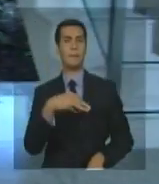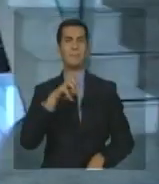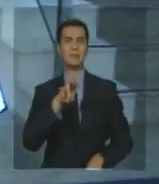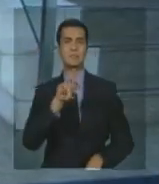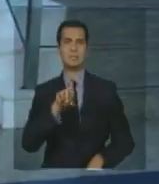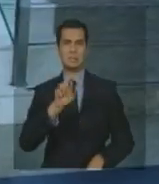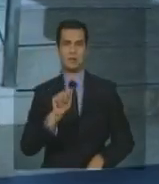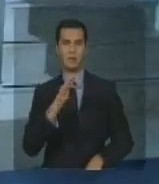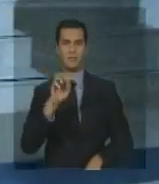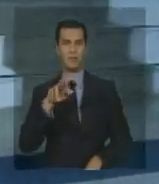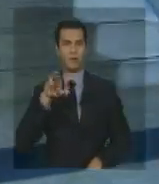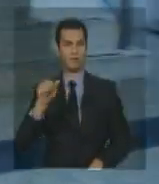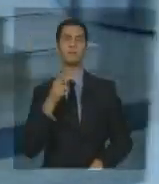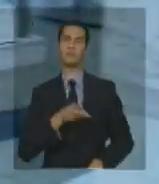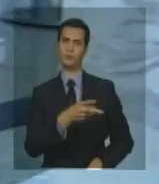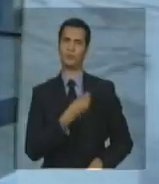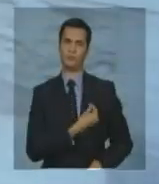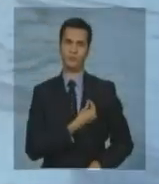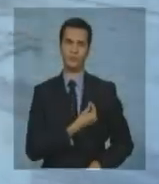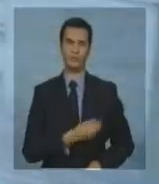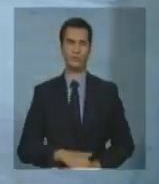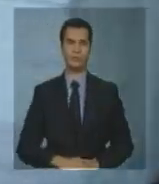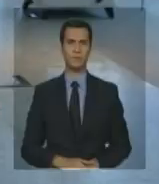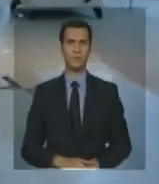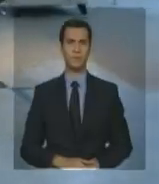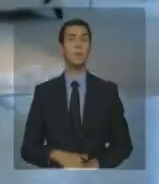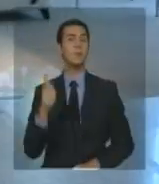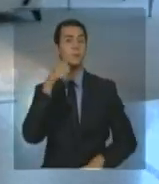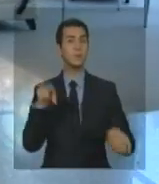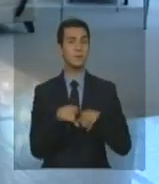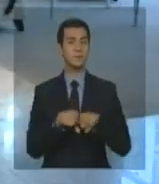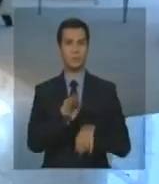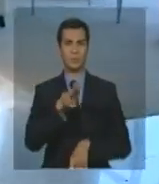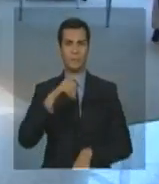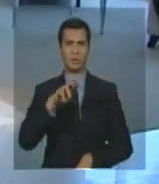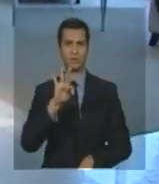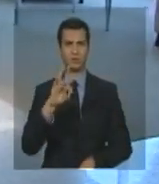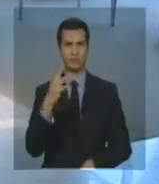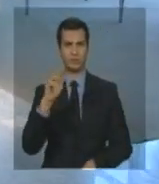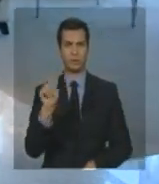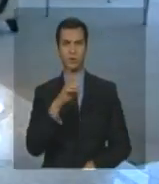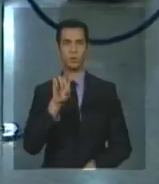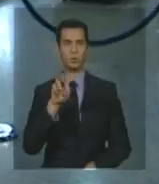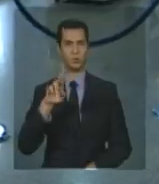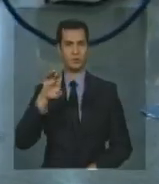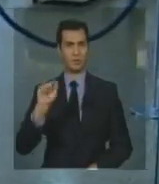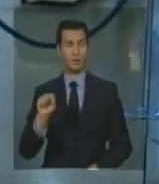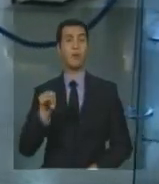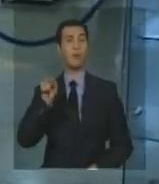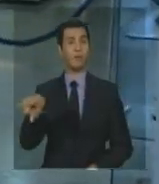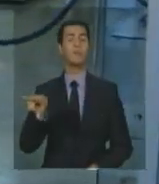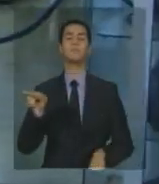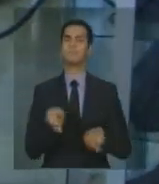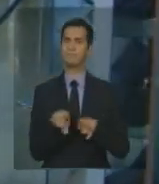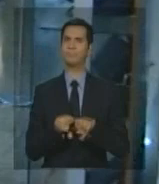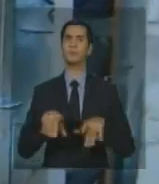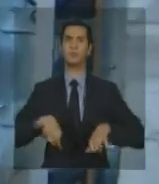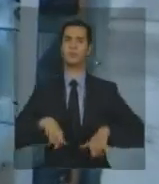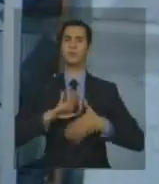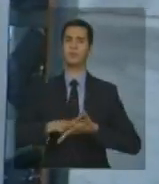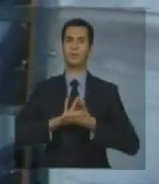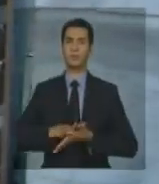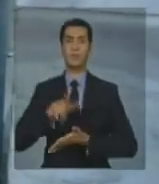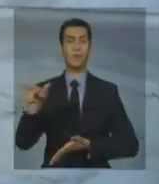Martinha Dutra é outra mãe que sofreu com preconceito. Ficou sem as filhas por 7 anos. Ela nasceu cega por uma